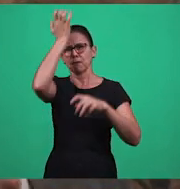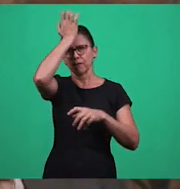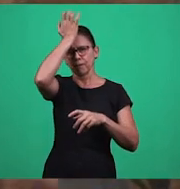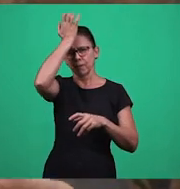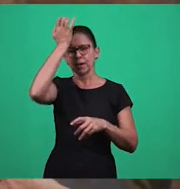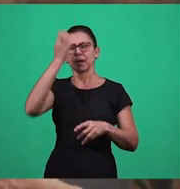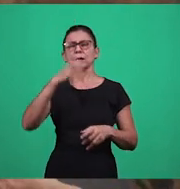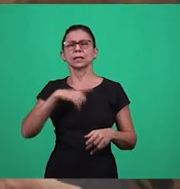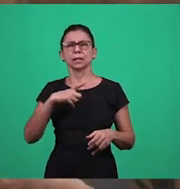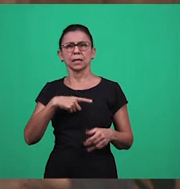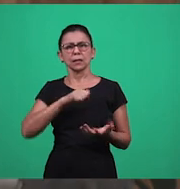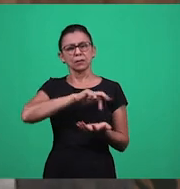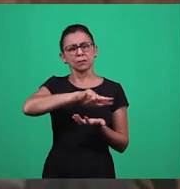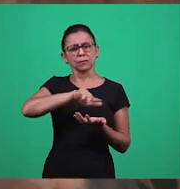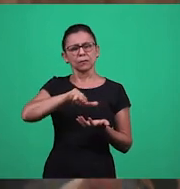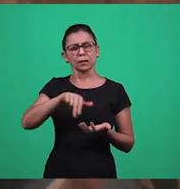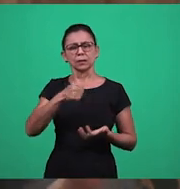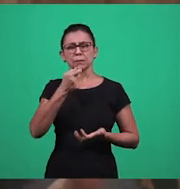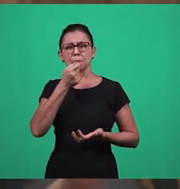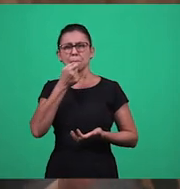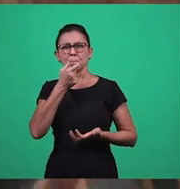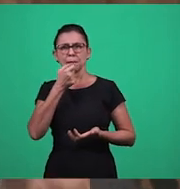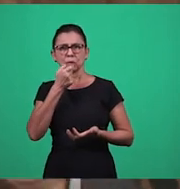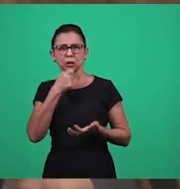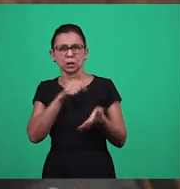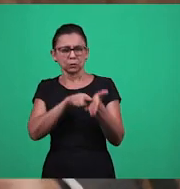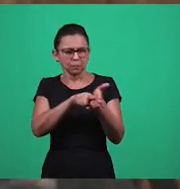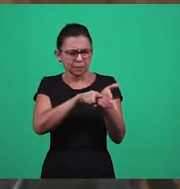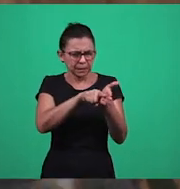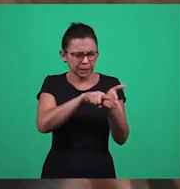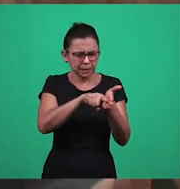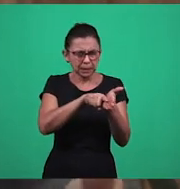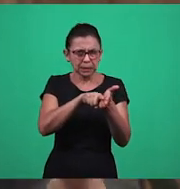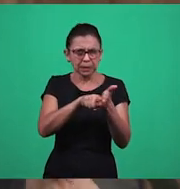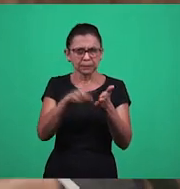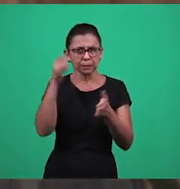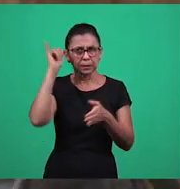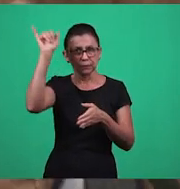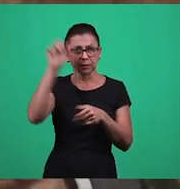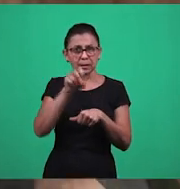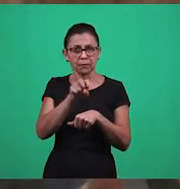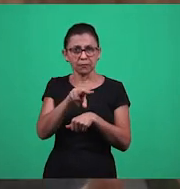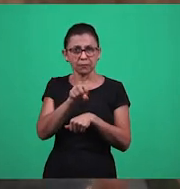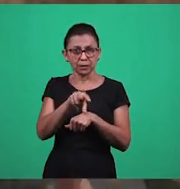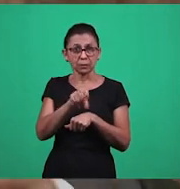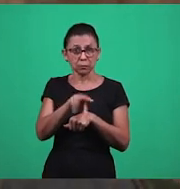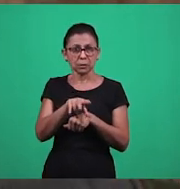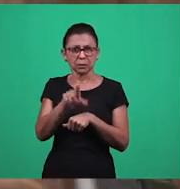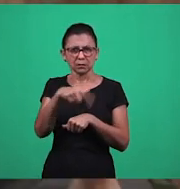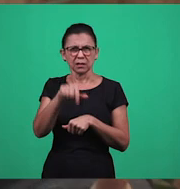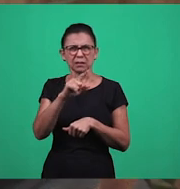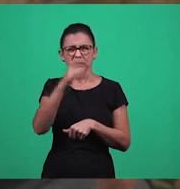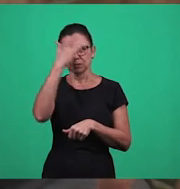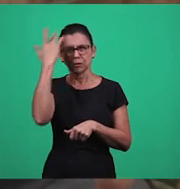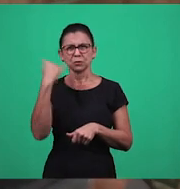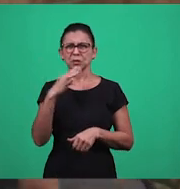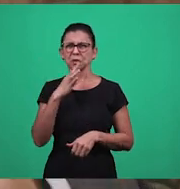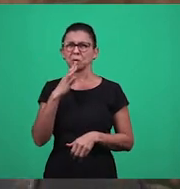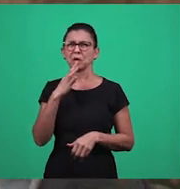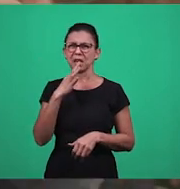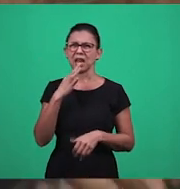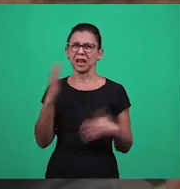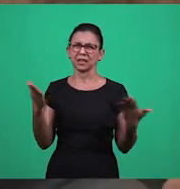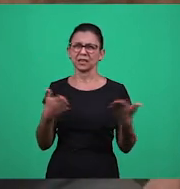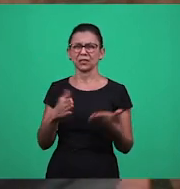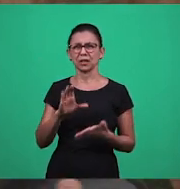de medicações que estão em estudos, medicações retrovirais, são medicações conhecidas, a maioria delas, que já